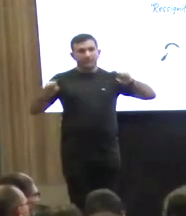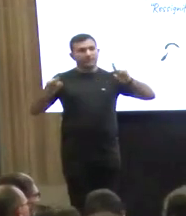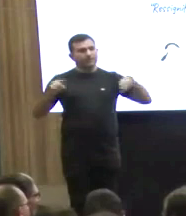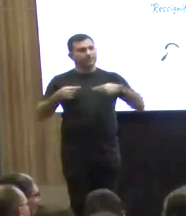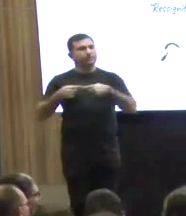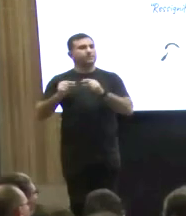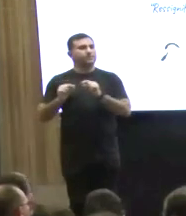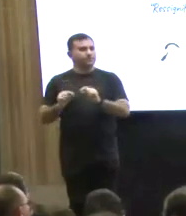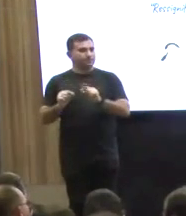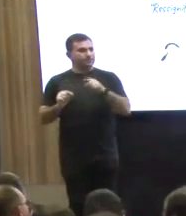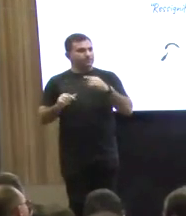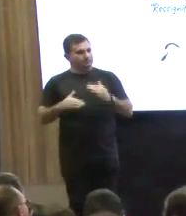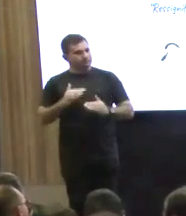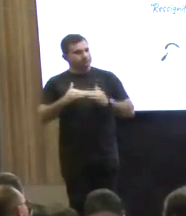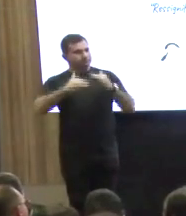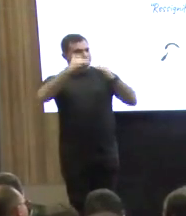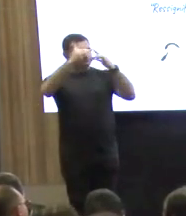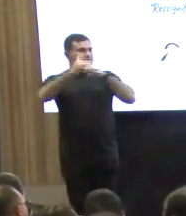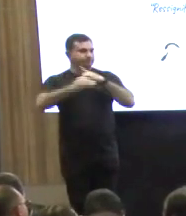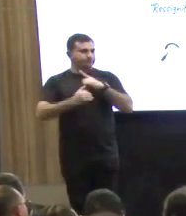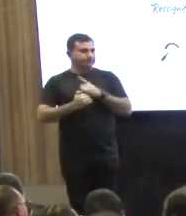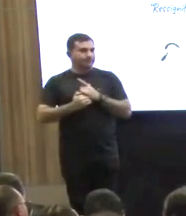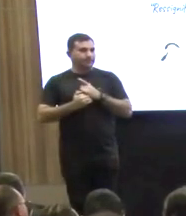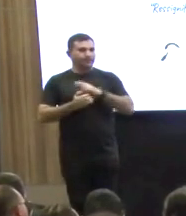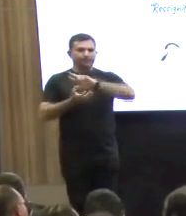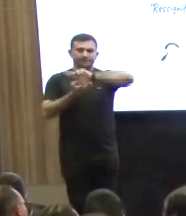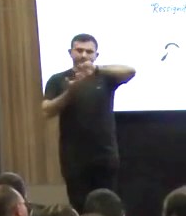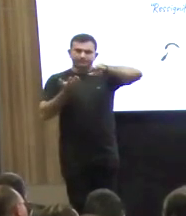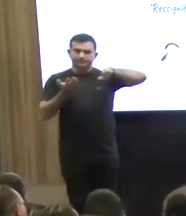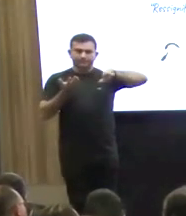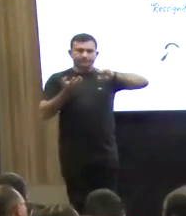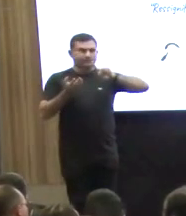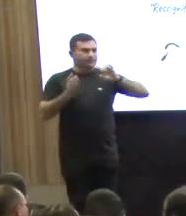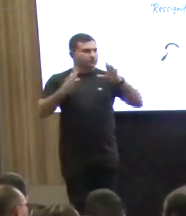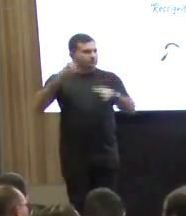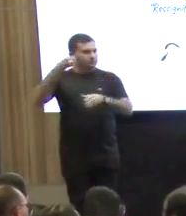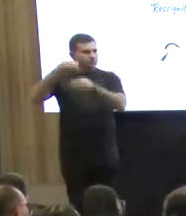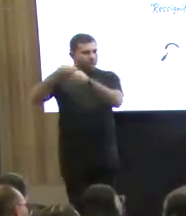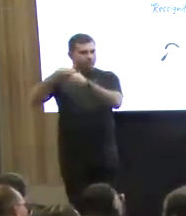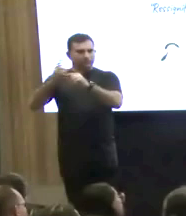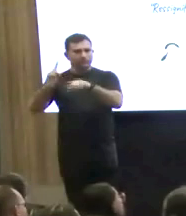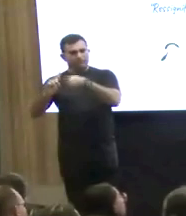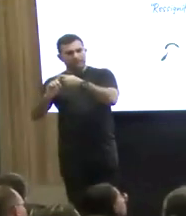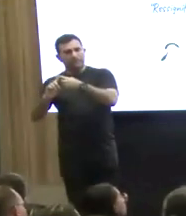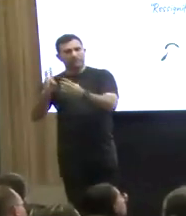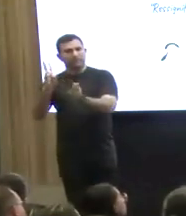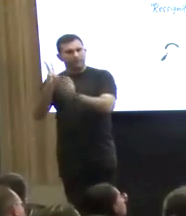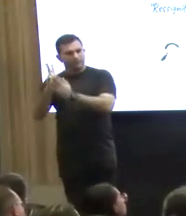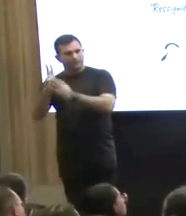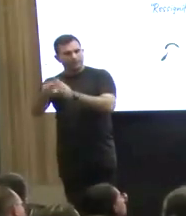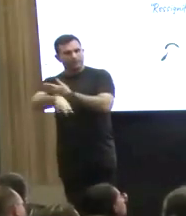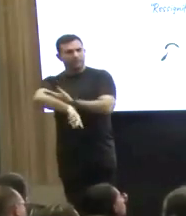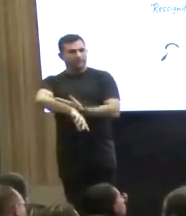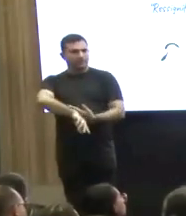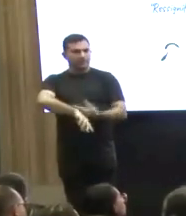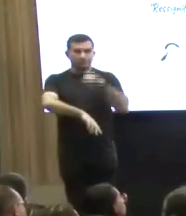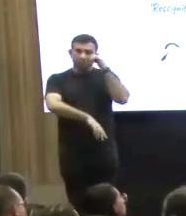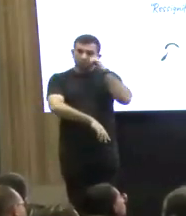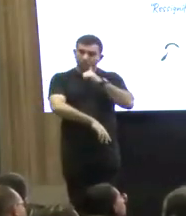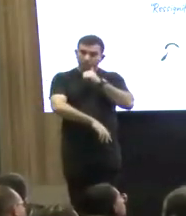Ela é uma construção. A diversidade não é um somatório. Negro mais índio, mais branco, mais mulher,